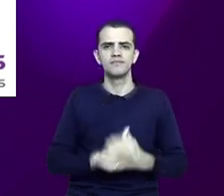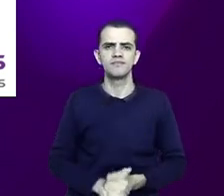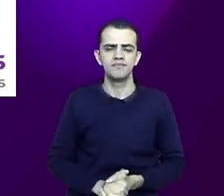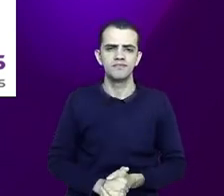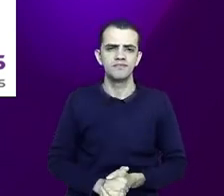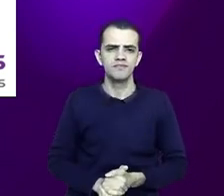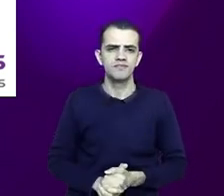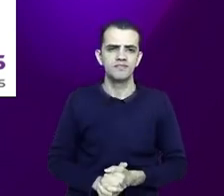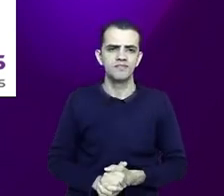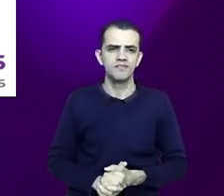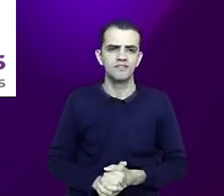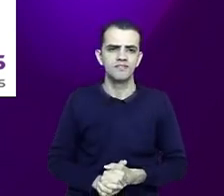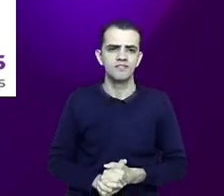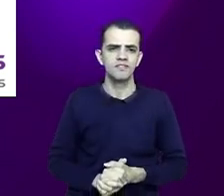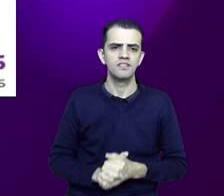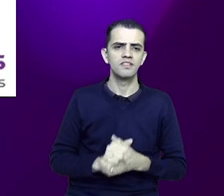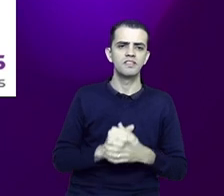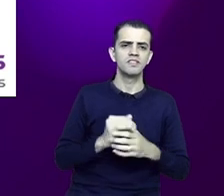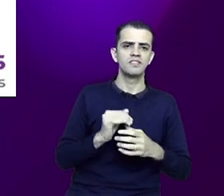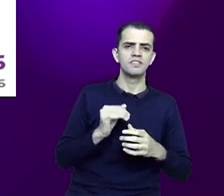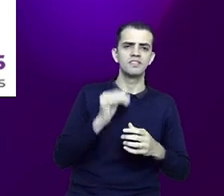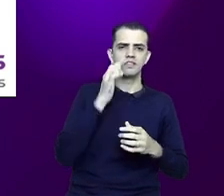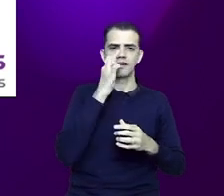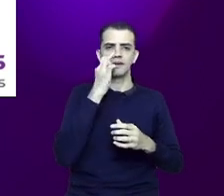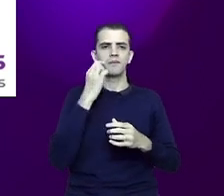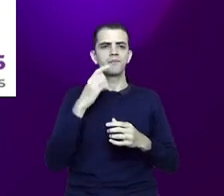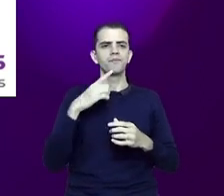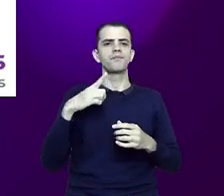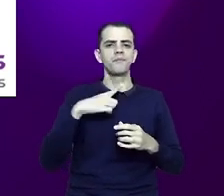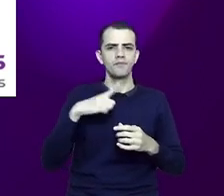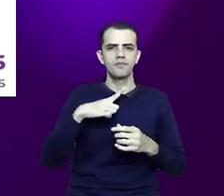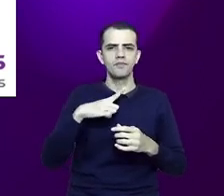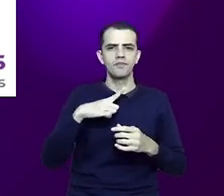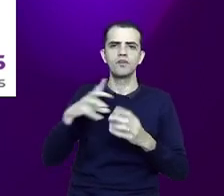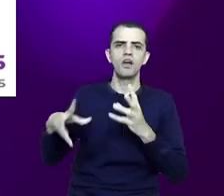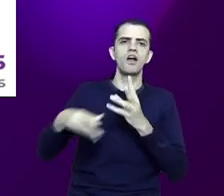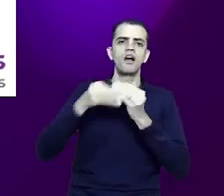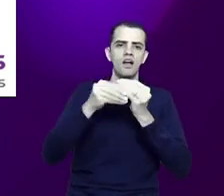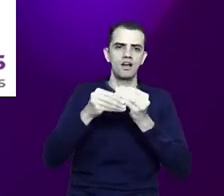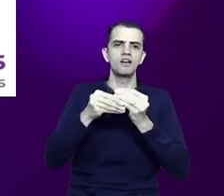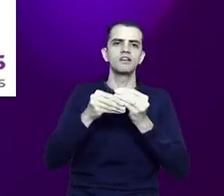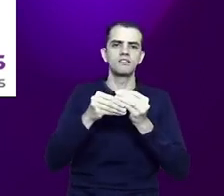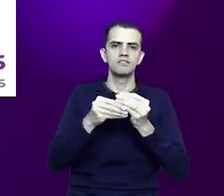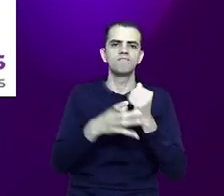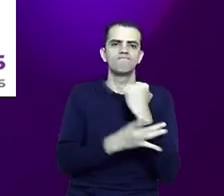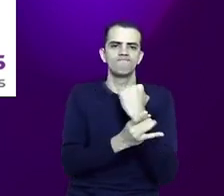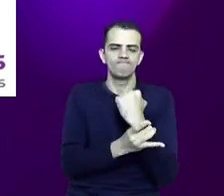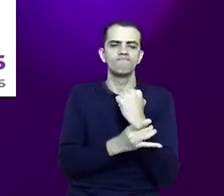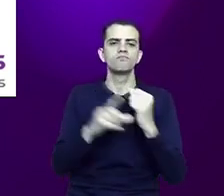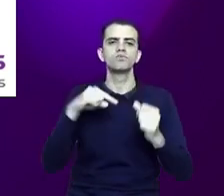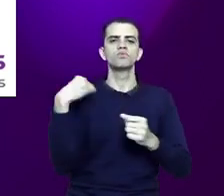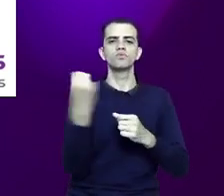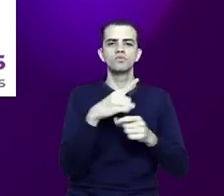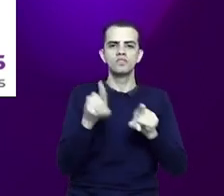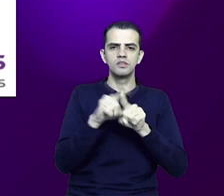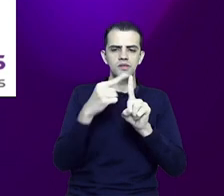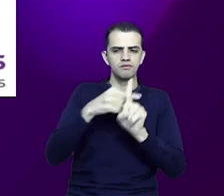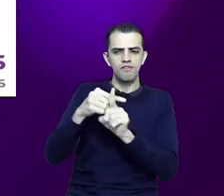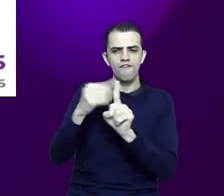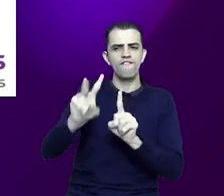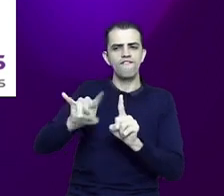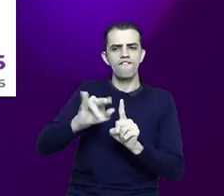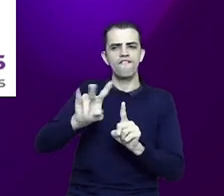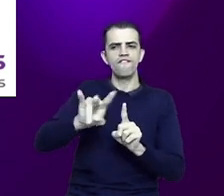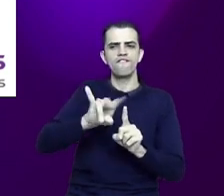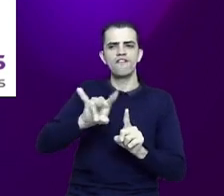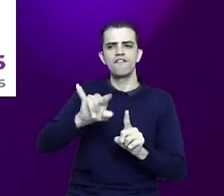pagadoras, esse tal investidura nenhuma, a gente tem sim como agregar maior precisão e previsibilidade, maior segurança para todos, não só o paciente, menor